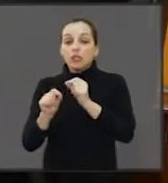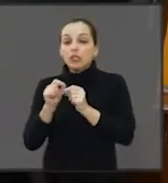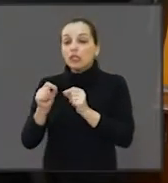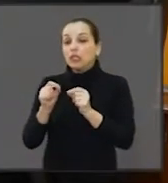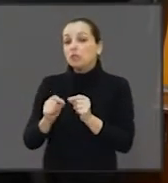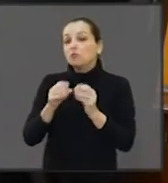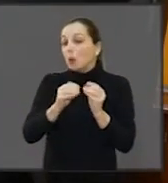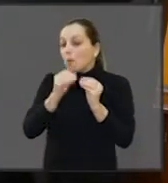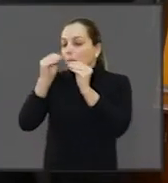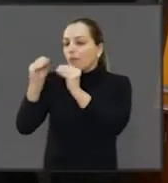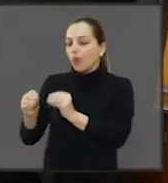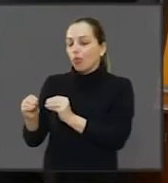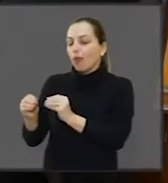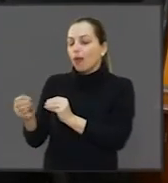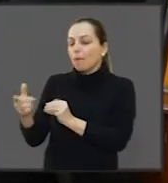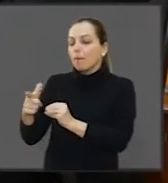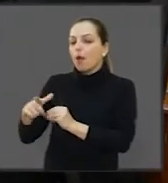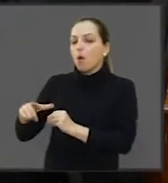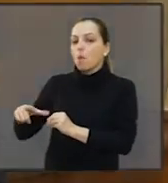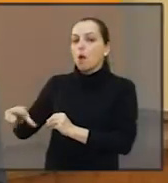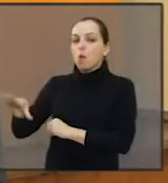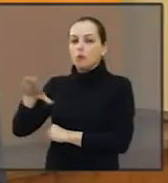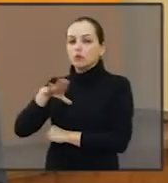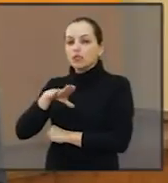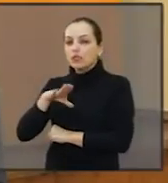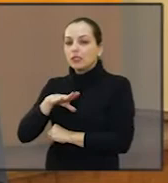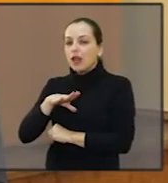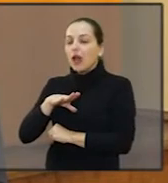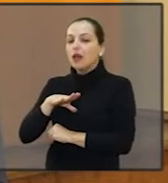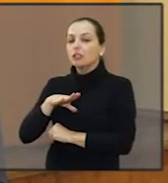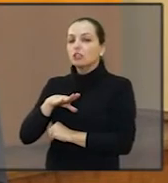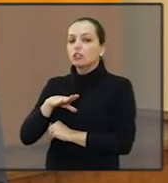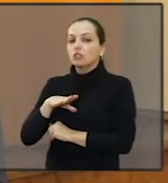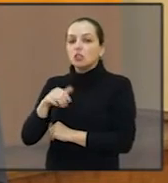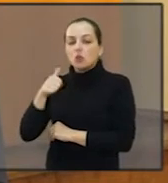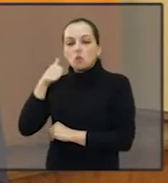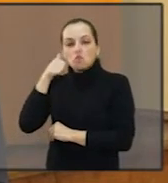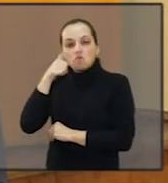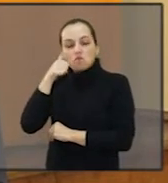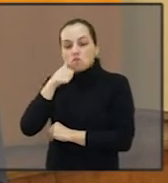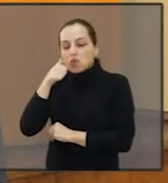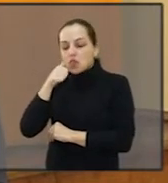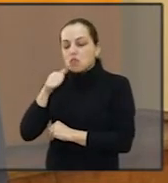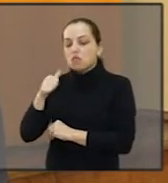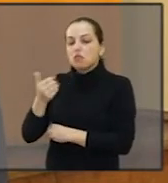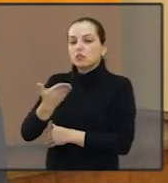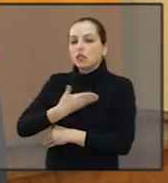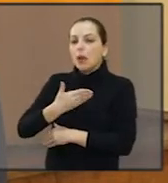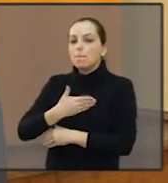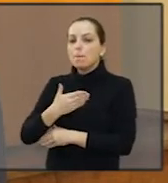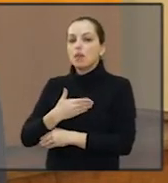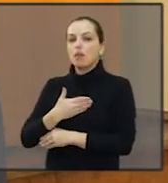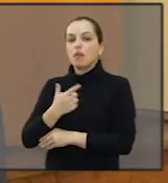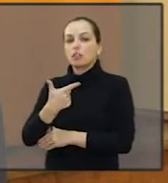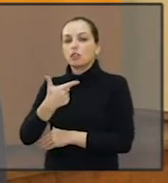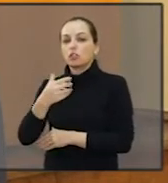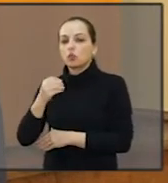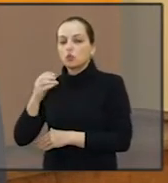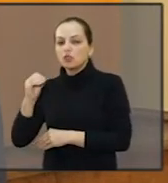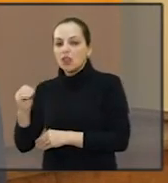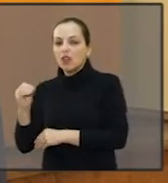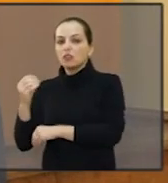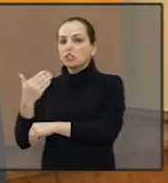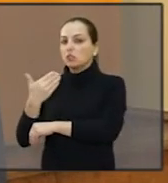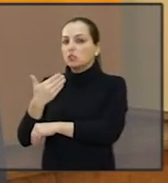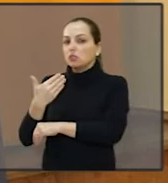sair desse aconchego e ir embora, morar fora, com meninas do Brasil inteiro. Lá quando eu tinha teste, tinha 200 meninas